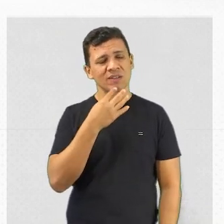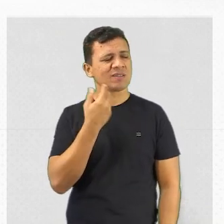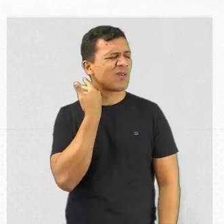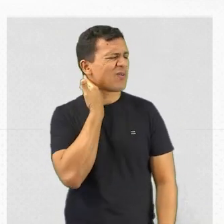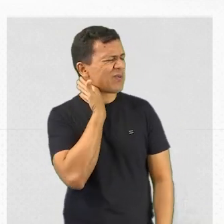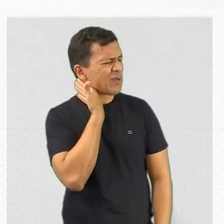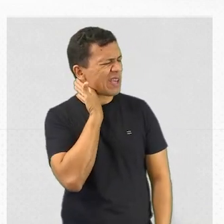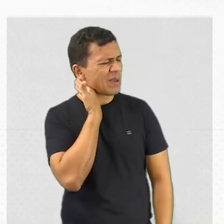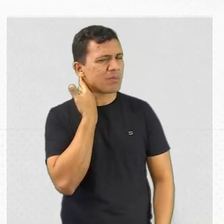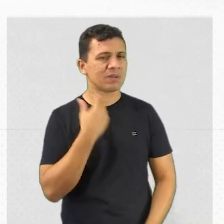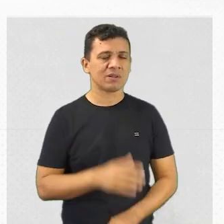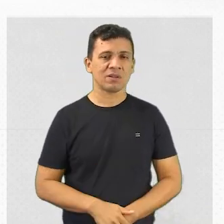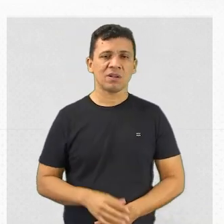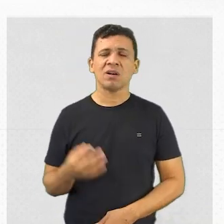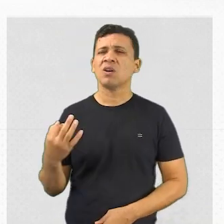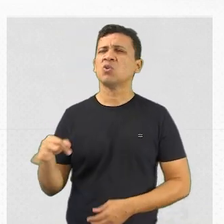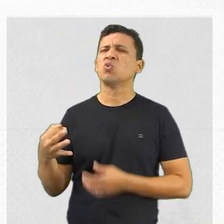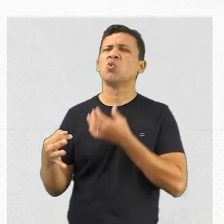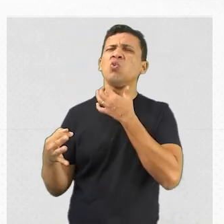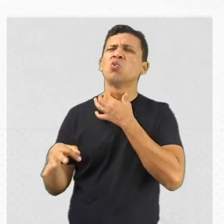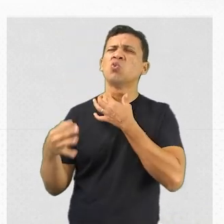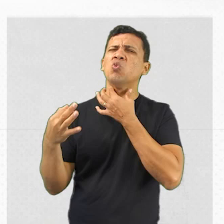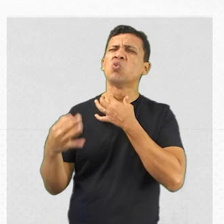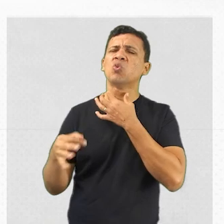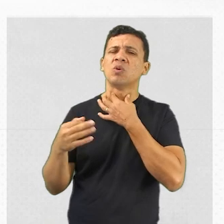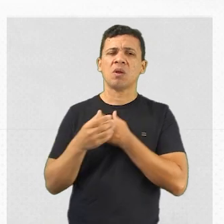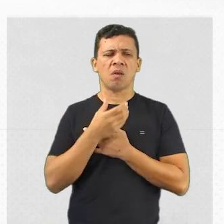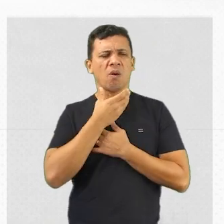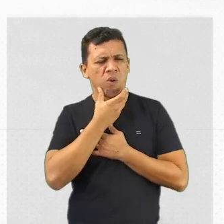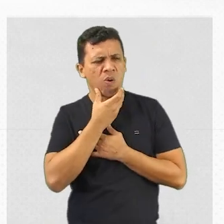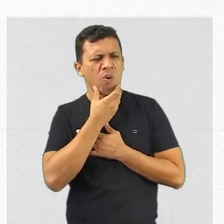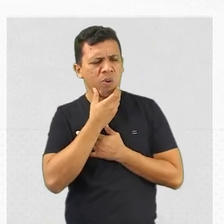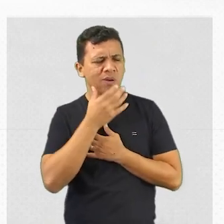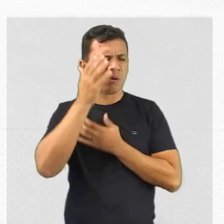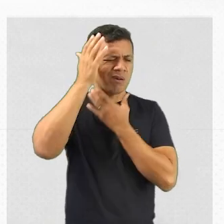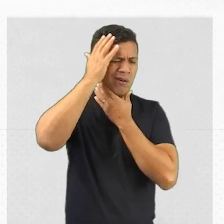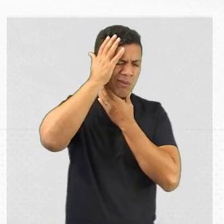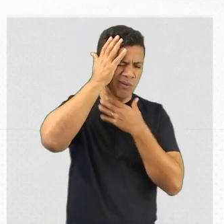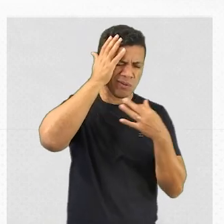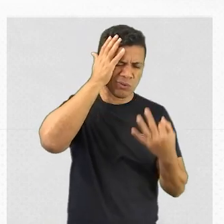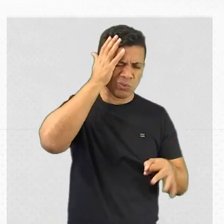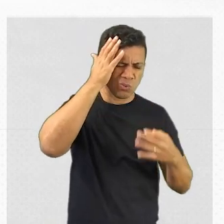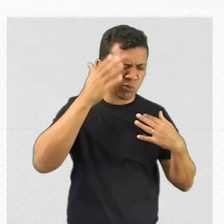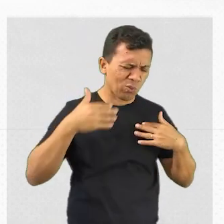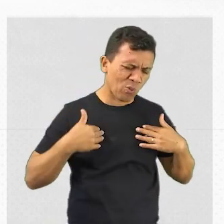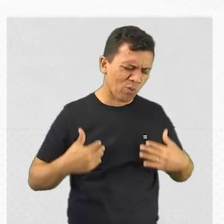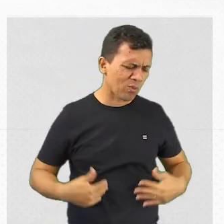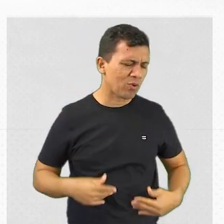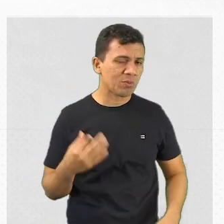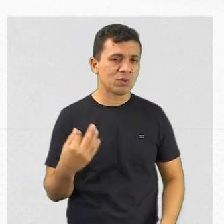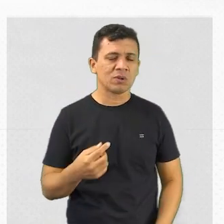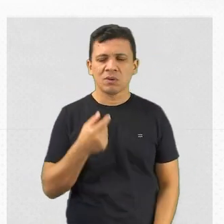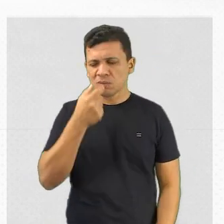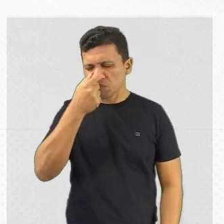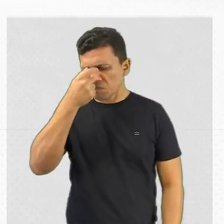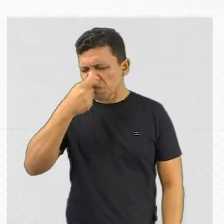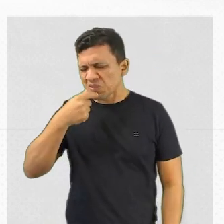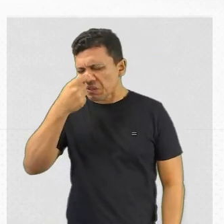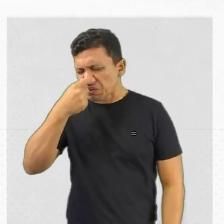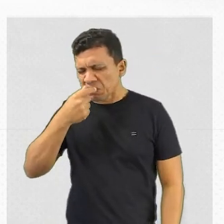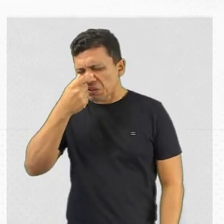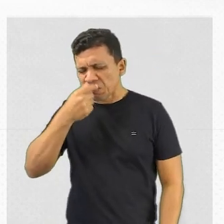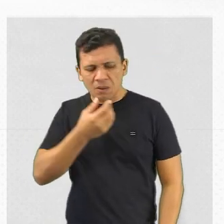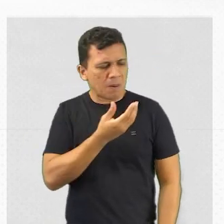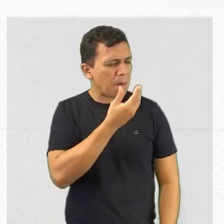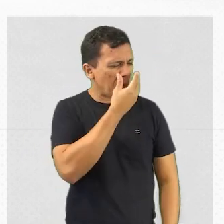febre, geralmente começa com uma dor de garganta, a tosse, dor de cabeça, dor no corpo, né? Coriza, então são